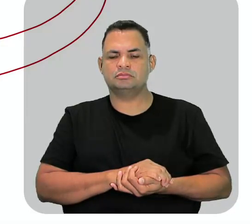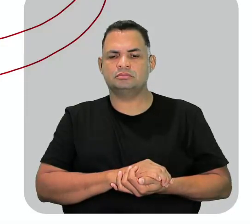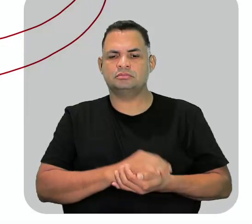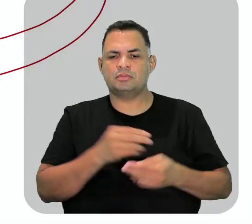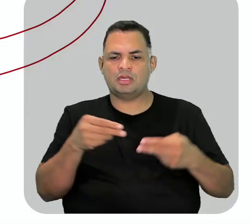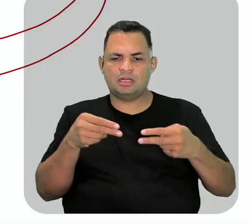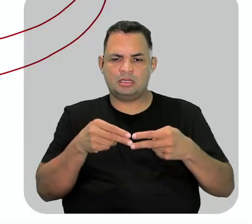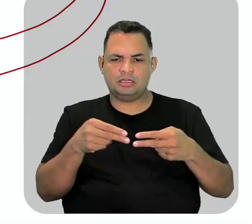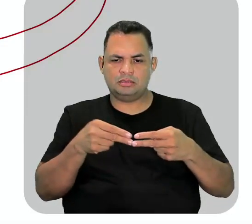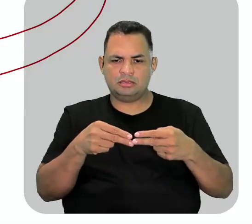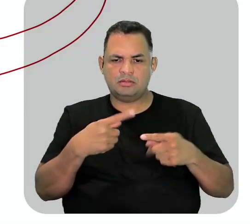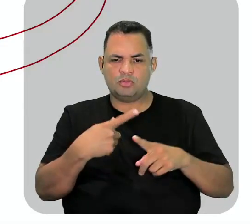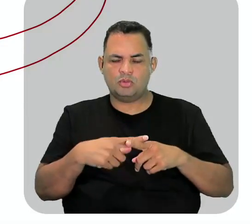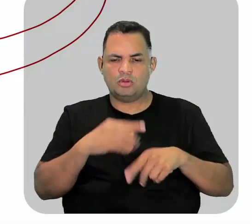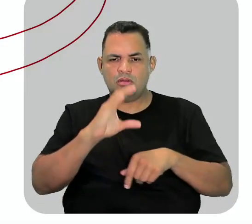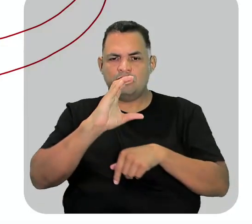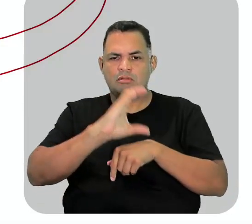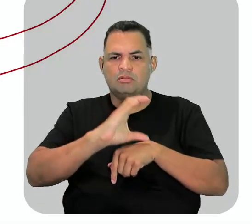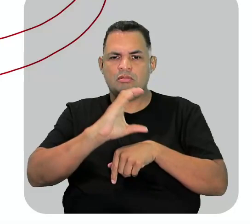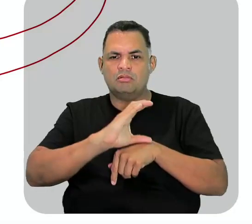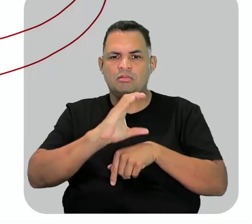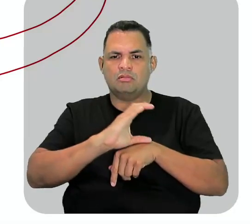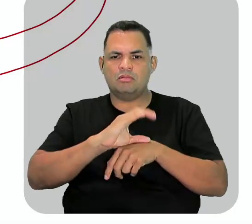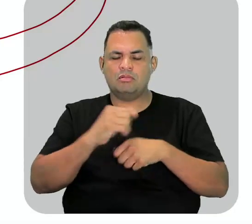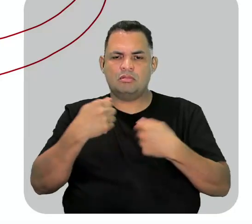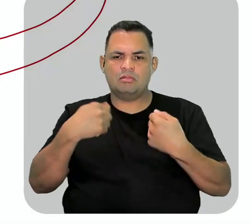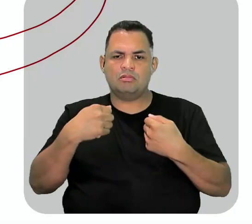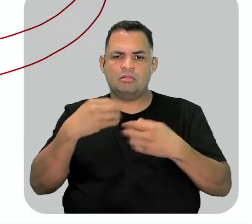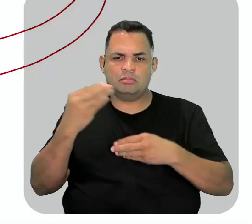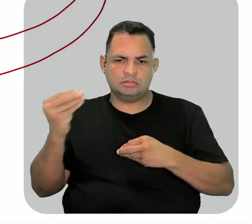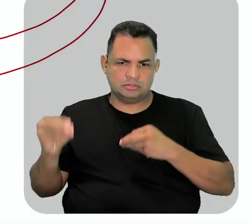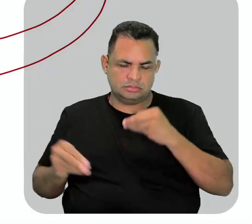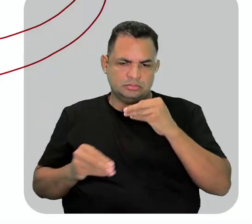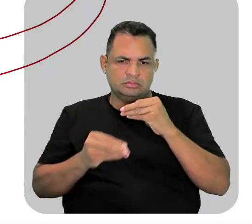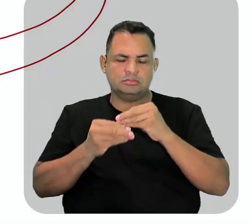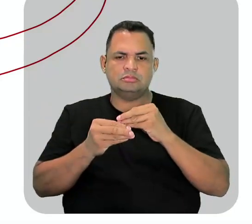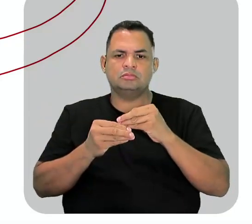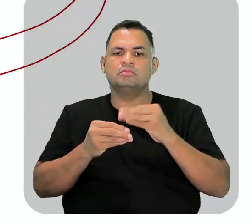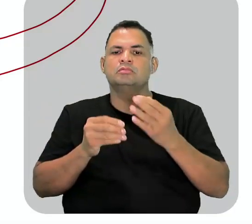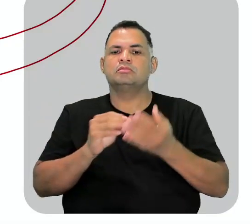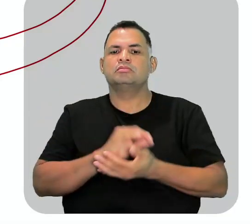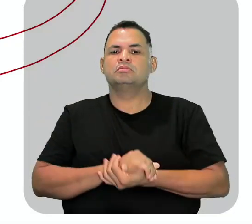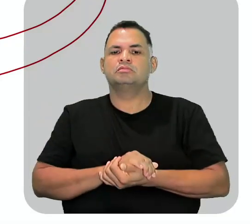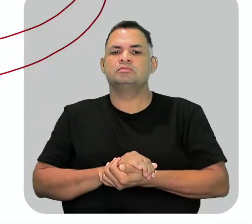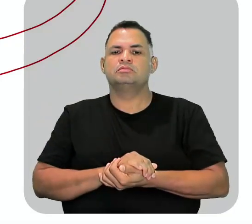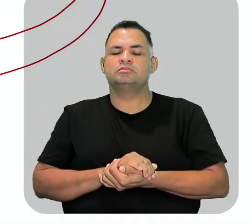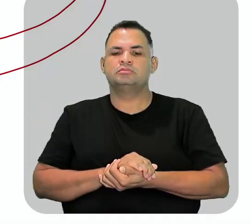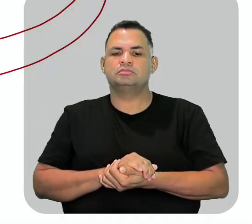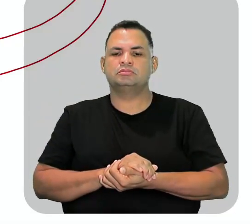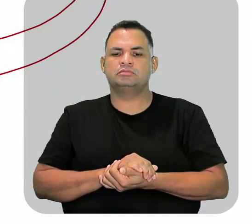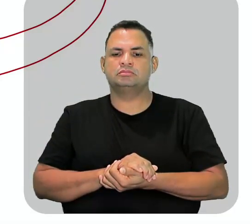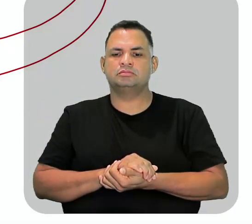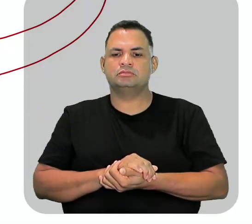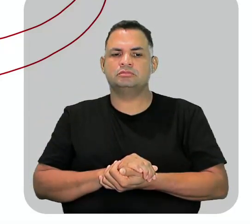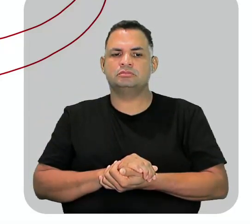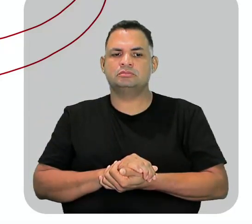Ligação dupla, porque esse carbono aqui vai precisar repor as suas